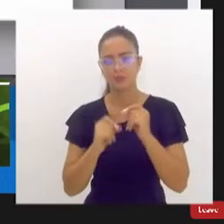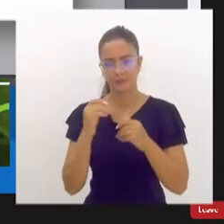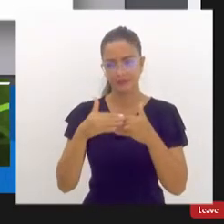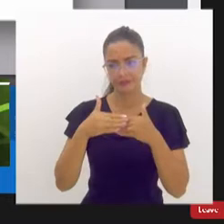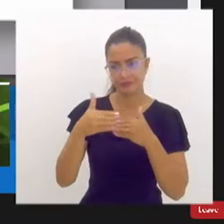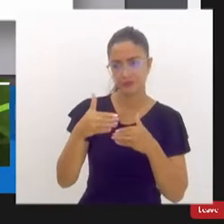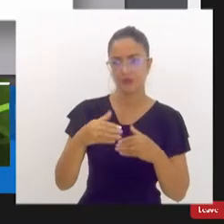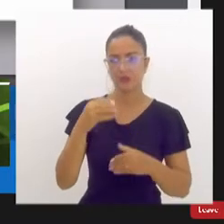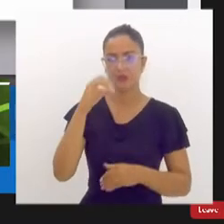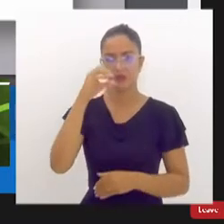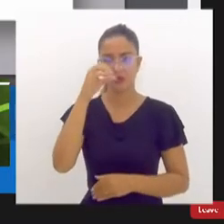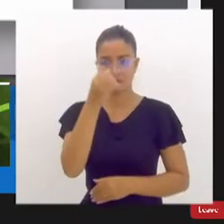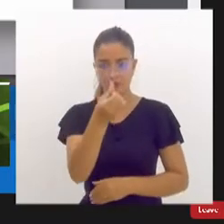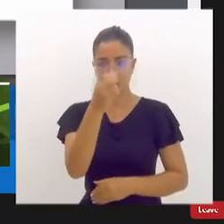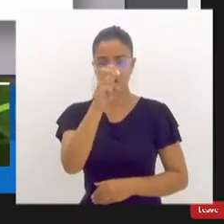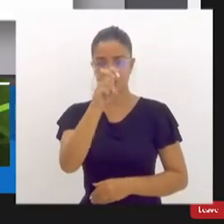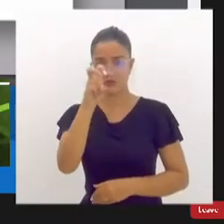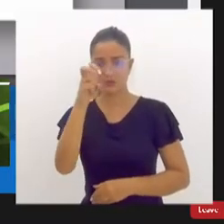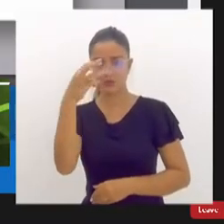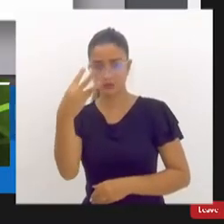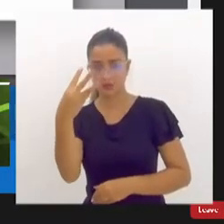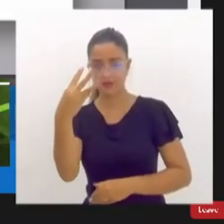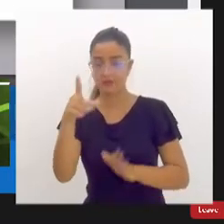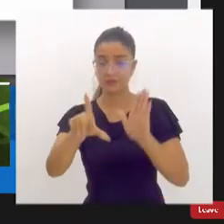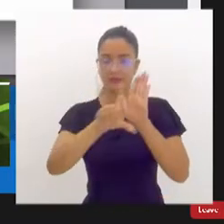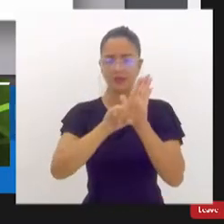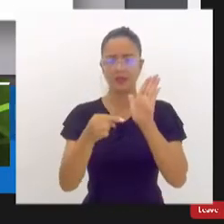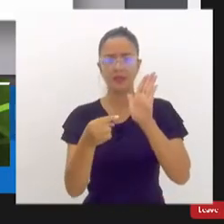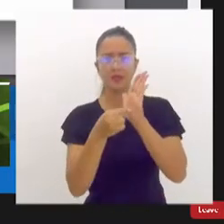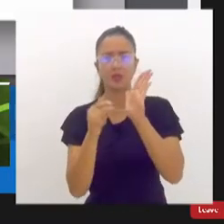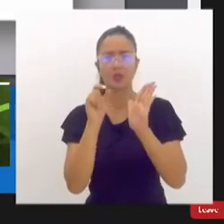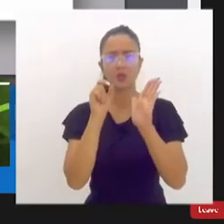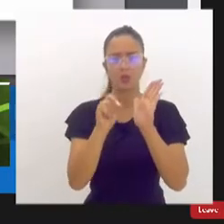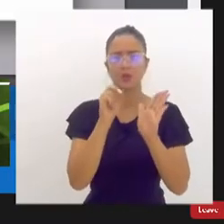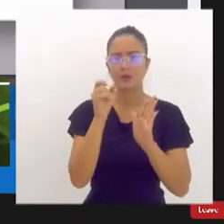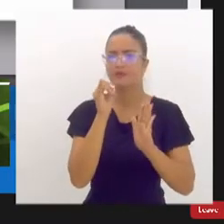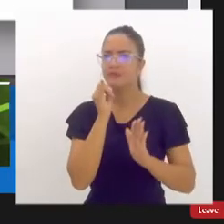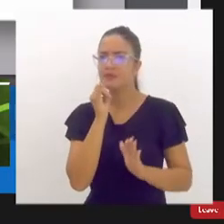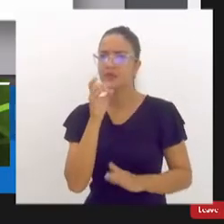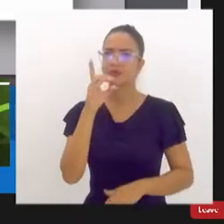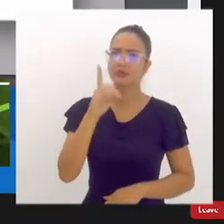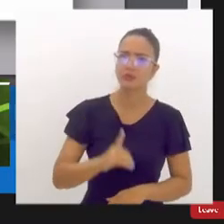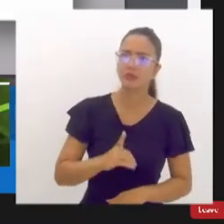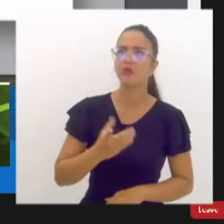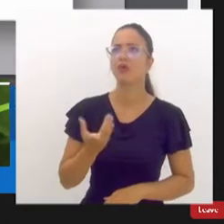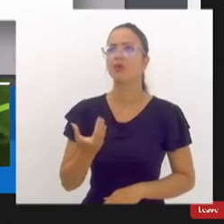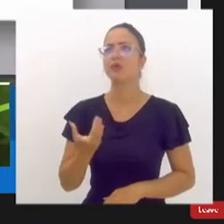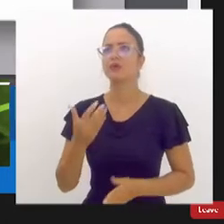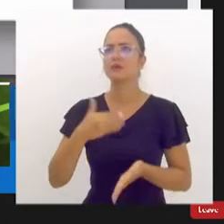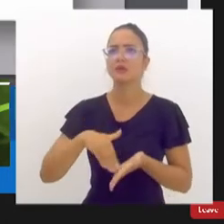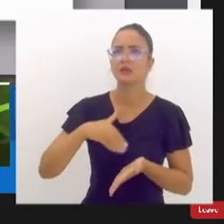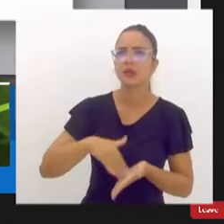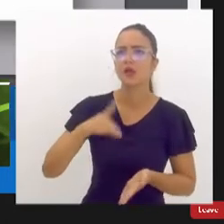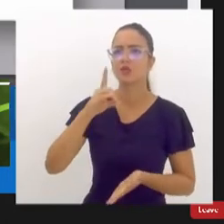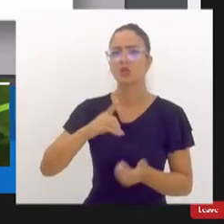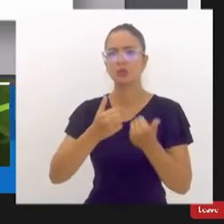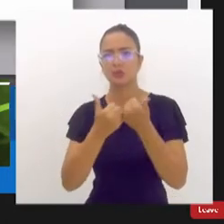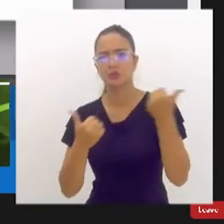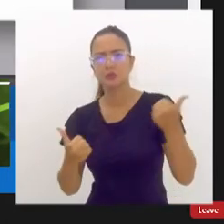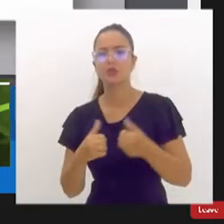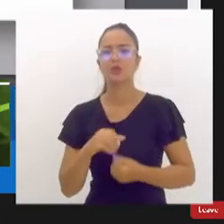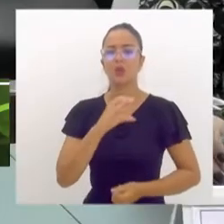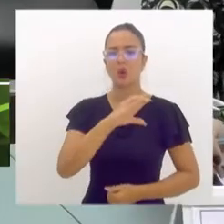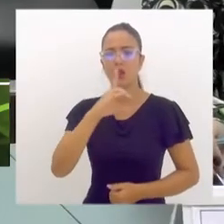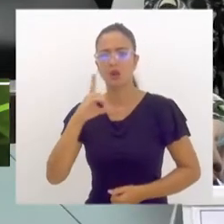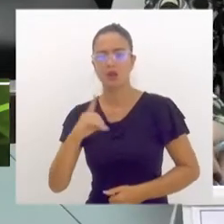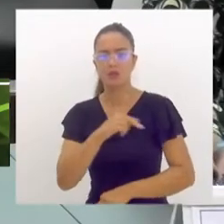Lei 6553 é a lei que trata do impedimento de diretores, secretários, diretores adjuntos, coordenadores